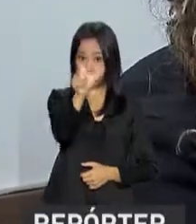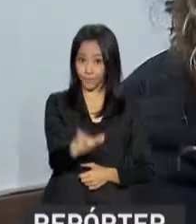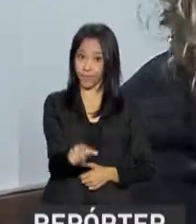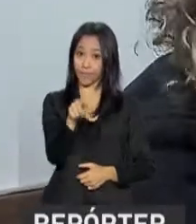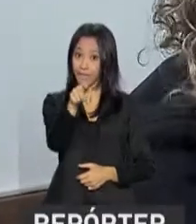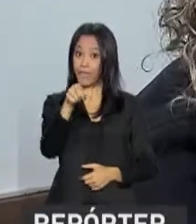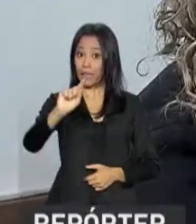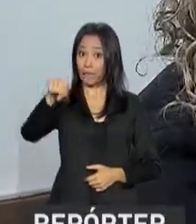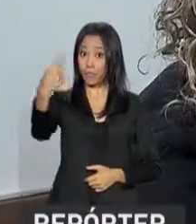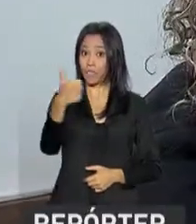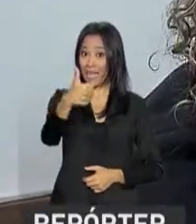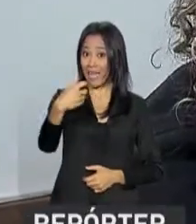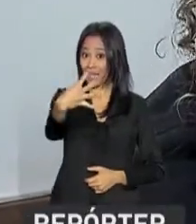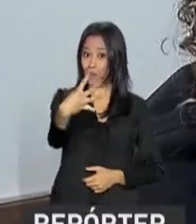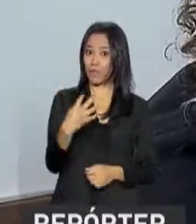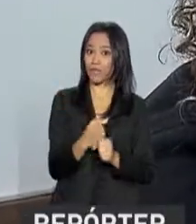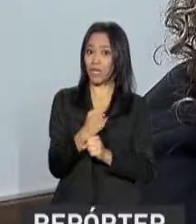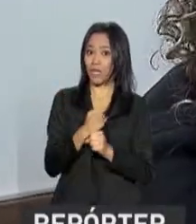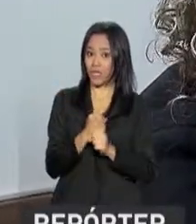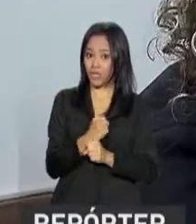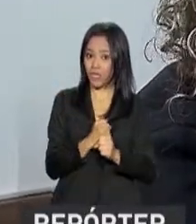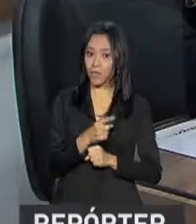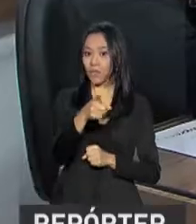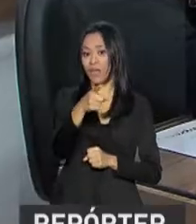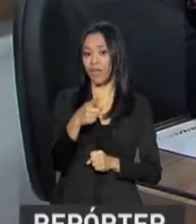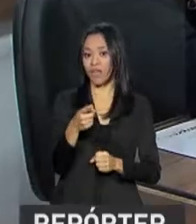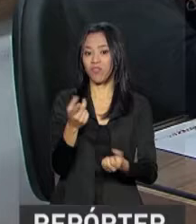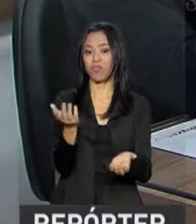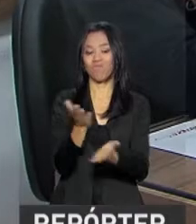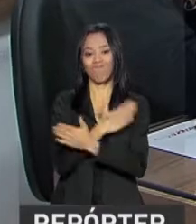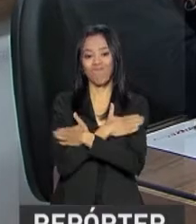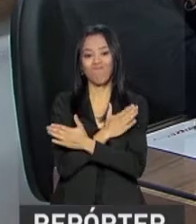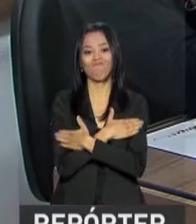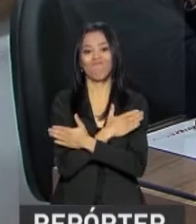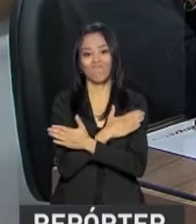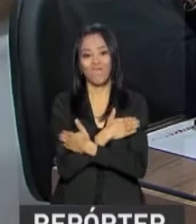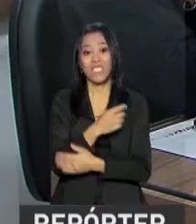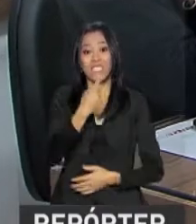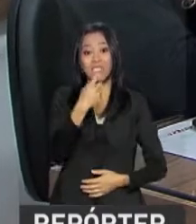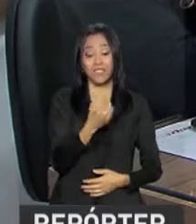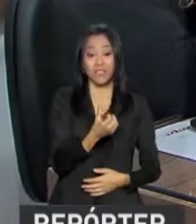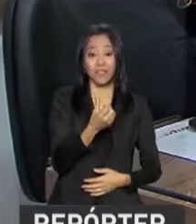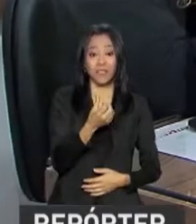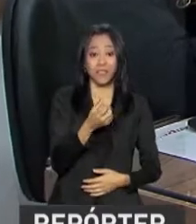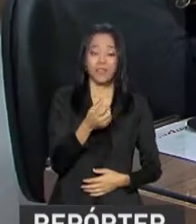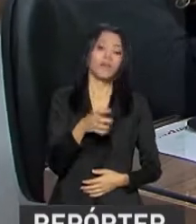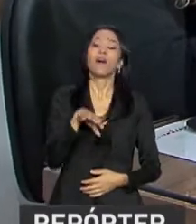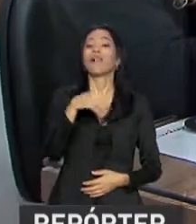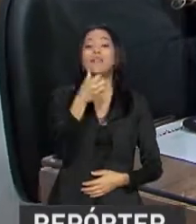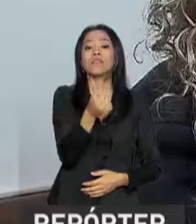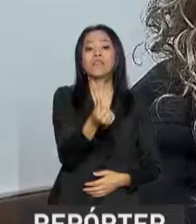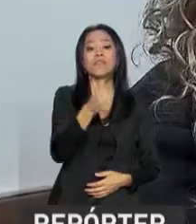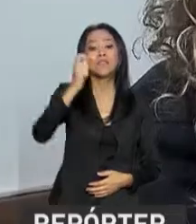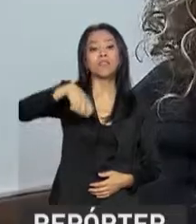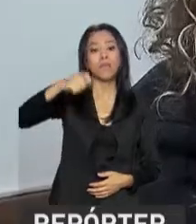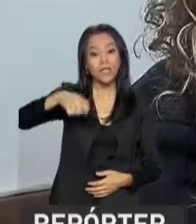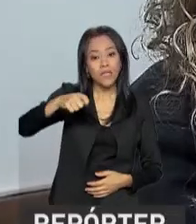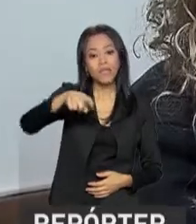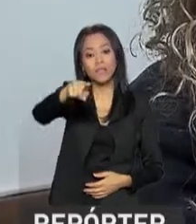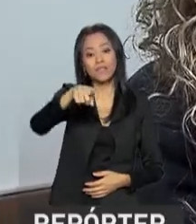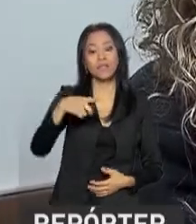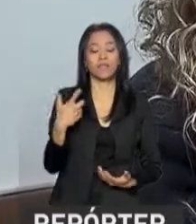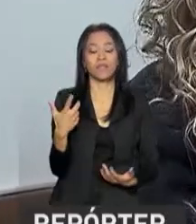14 anos janaína conheceu o desemprego foram seis meses que pra ela representaram uma eternidade